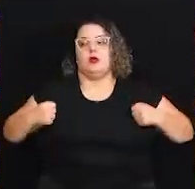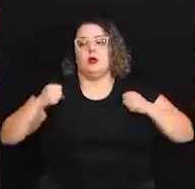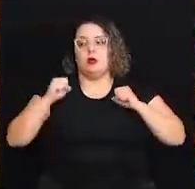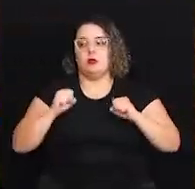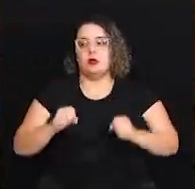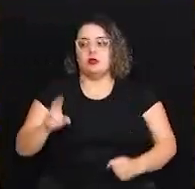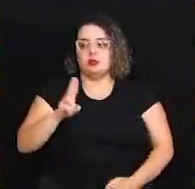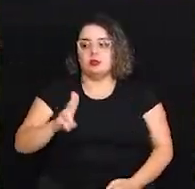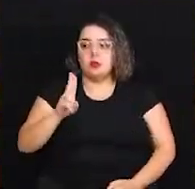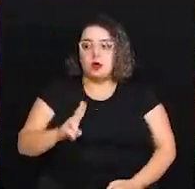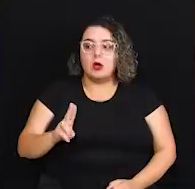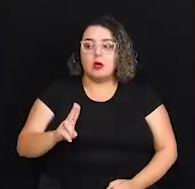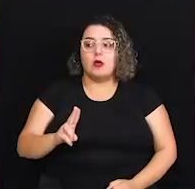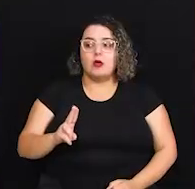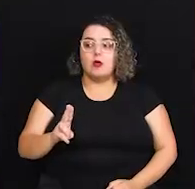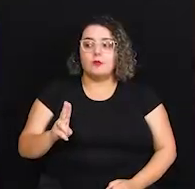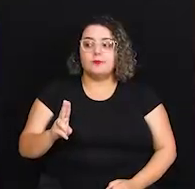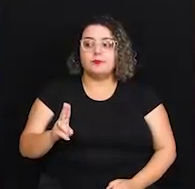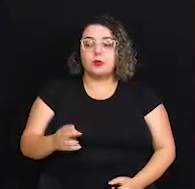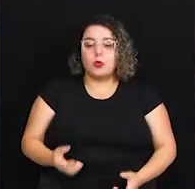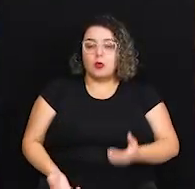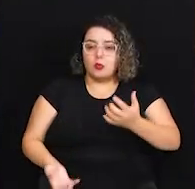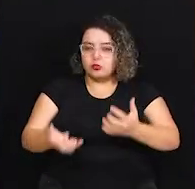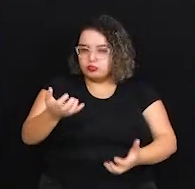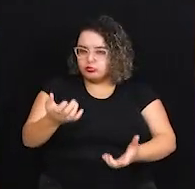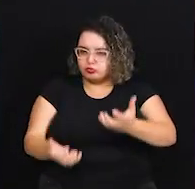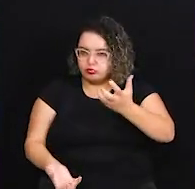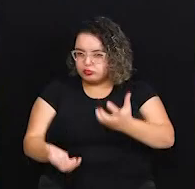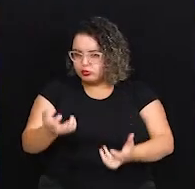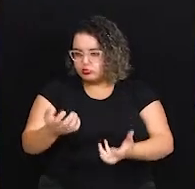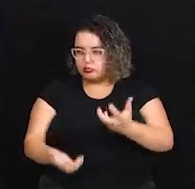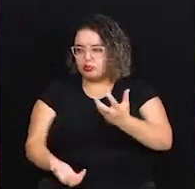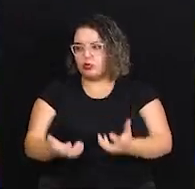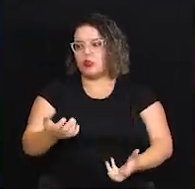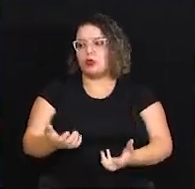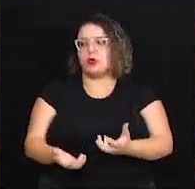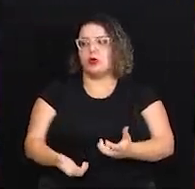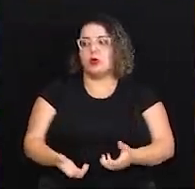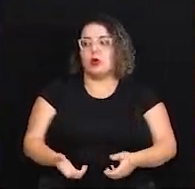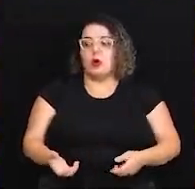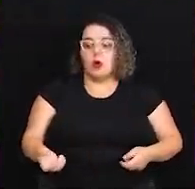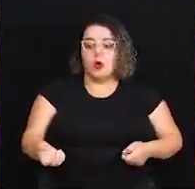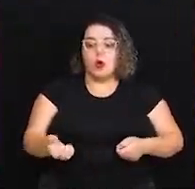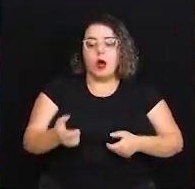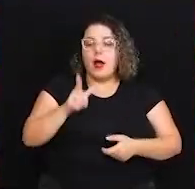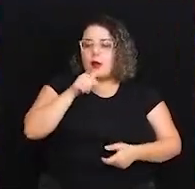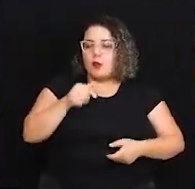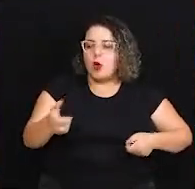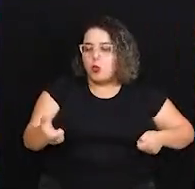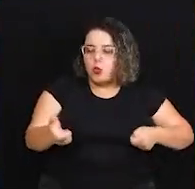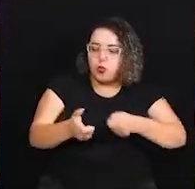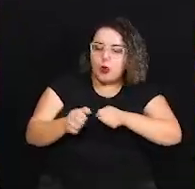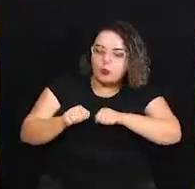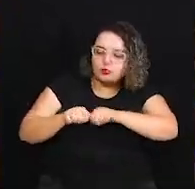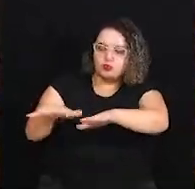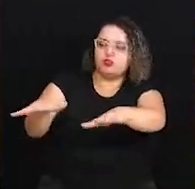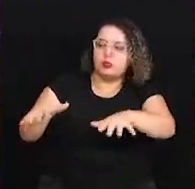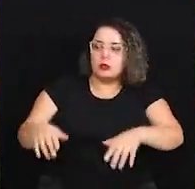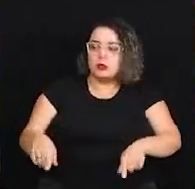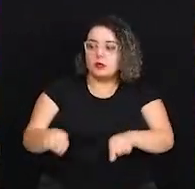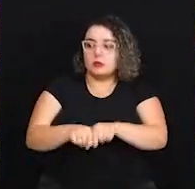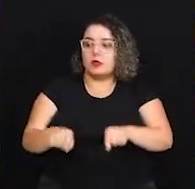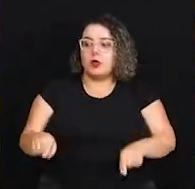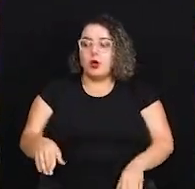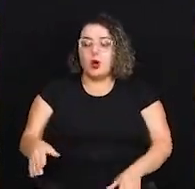em caso de fogo um pouco mais intenso. Esse fogo é combatido com jatos fortes de água. E também o soprador,